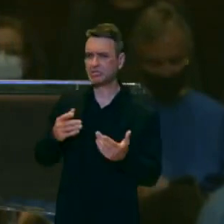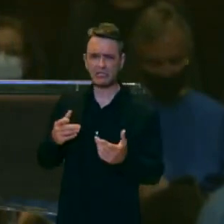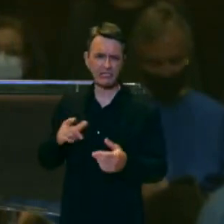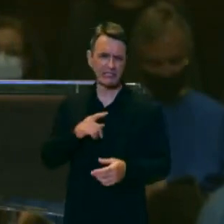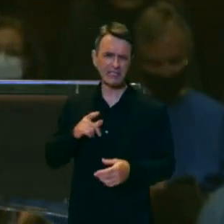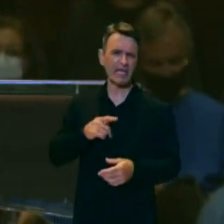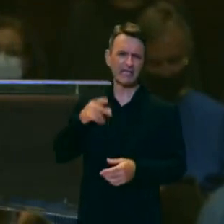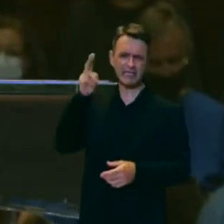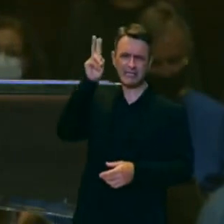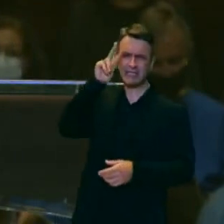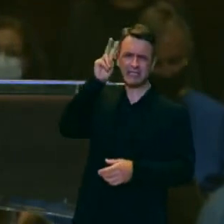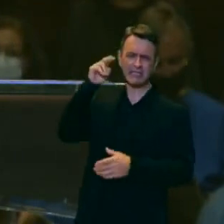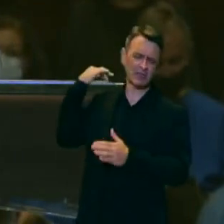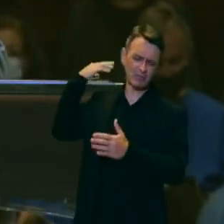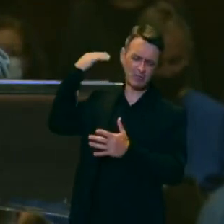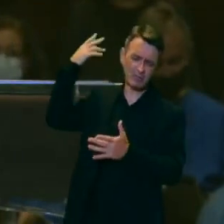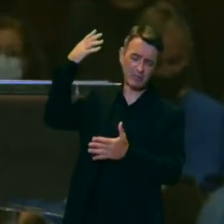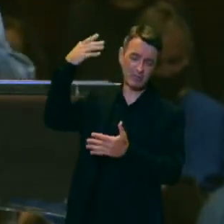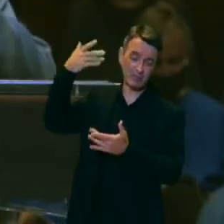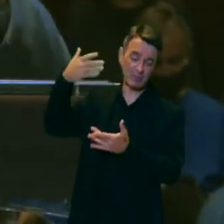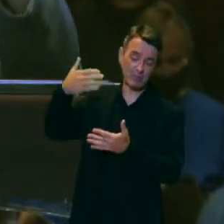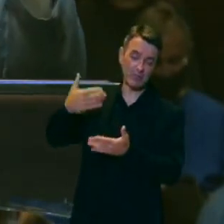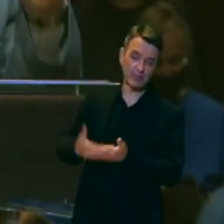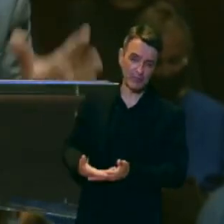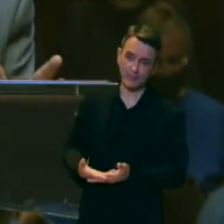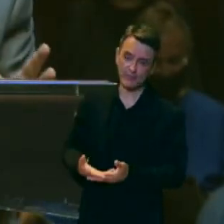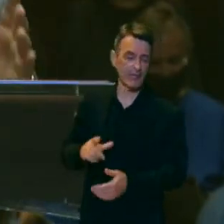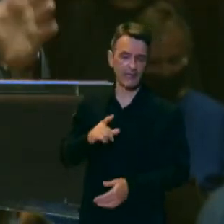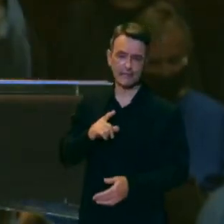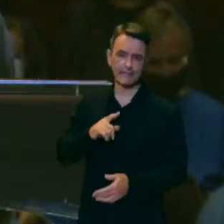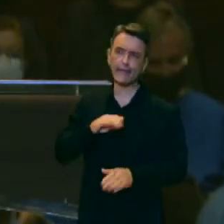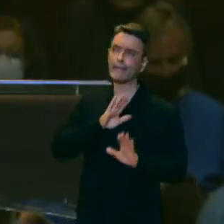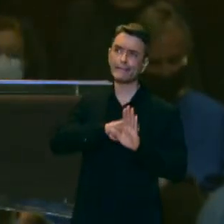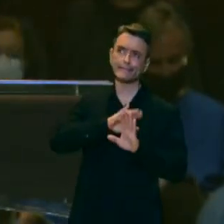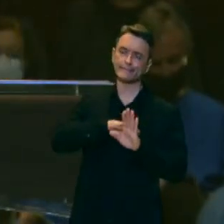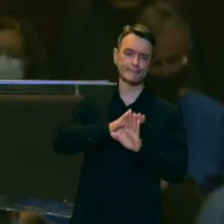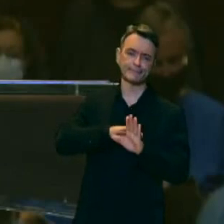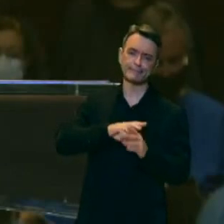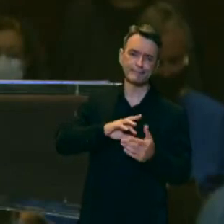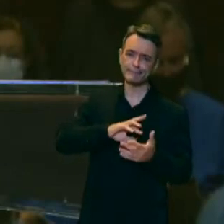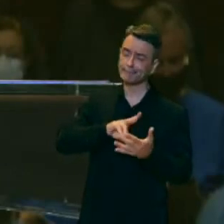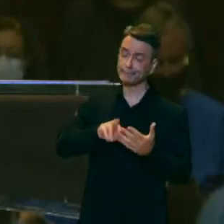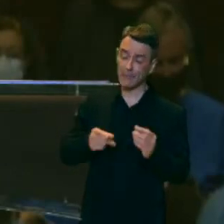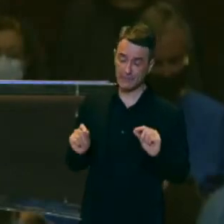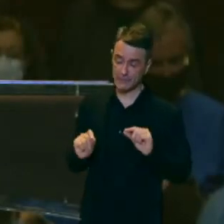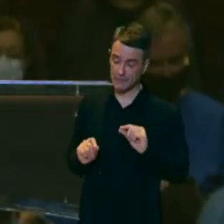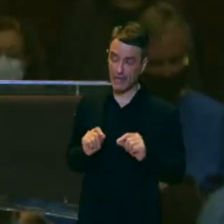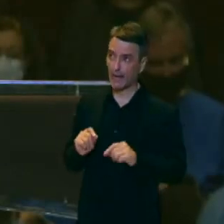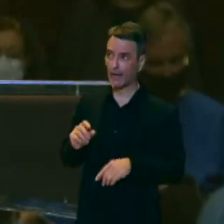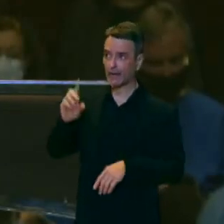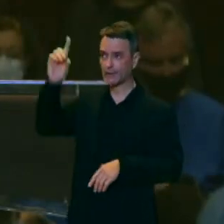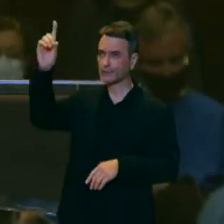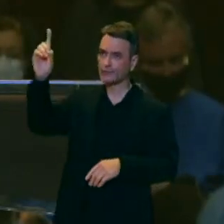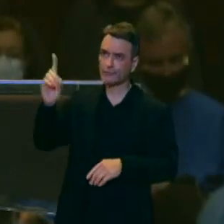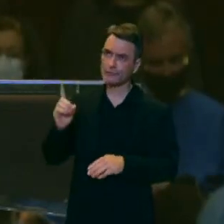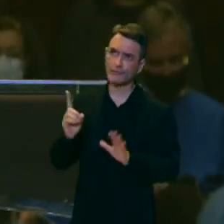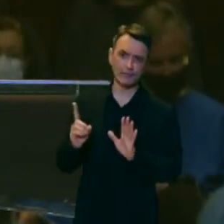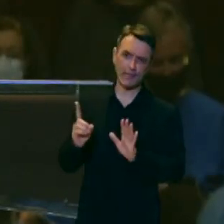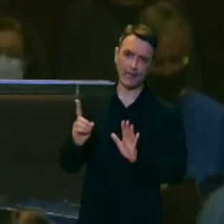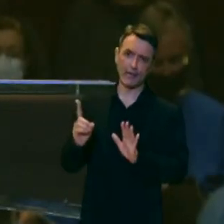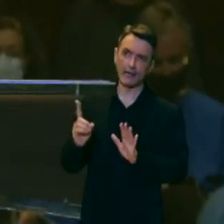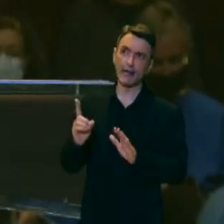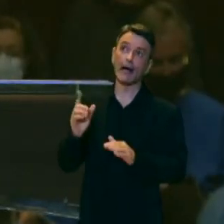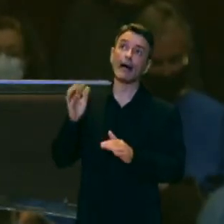sempre existiu e sempre existem e vão continuar existindo enquanto Jesus não voltar, várias